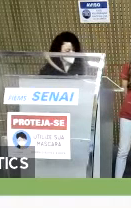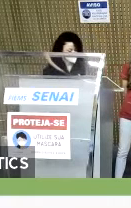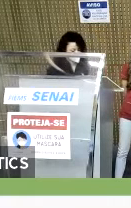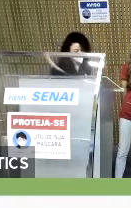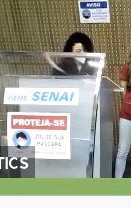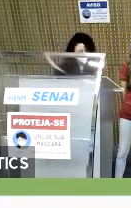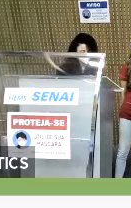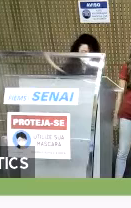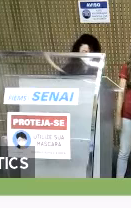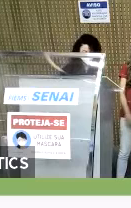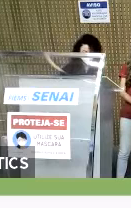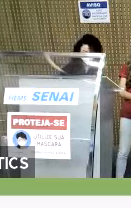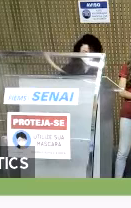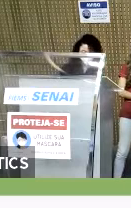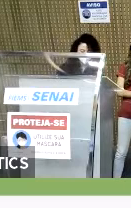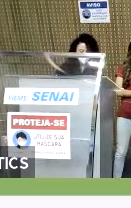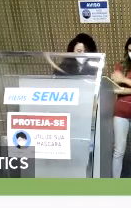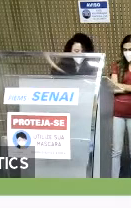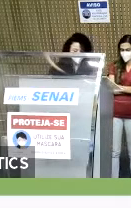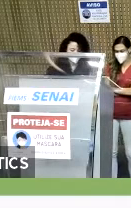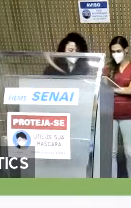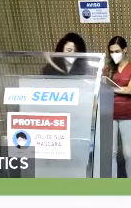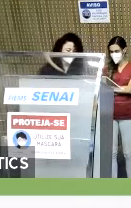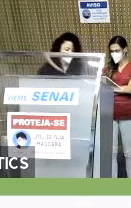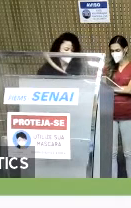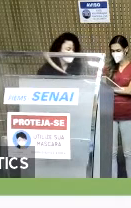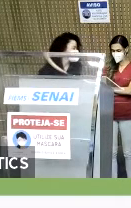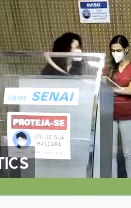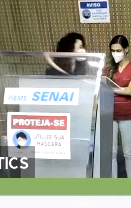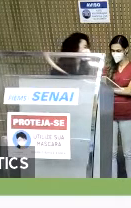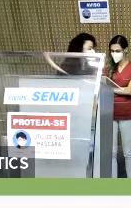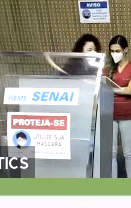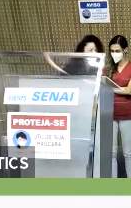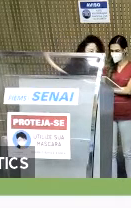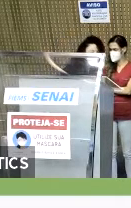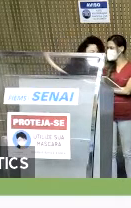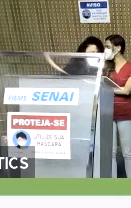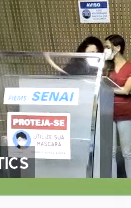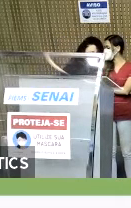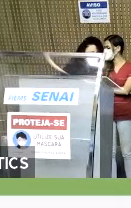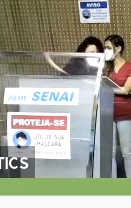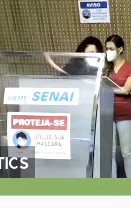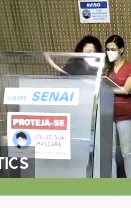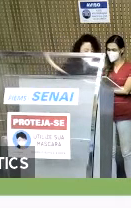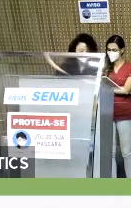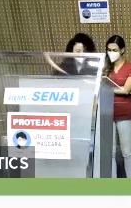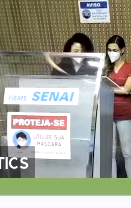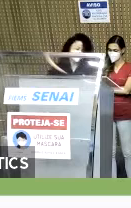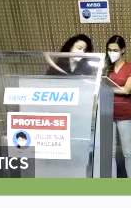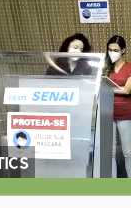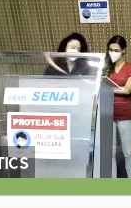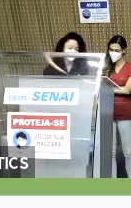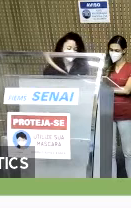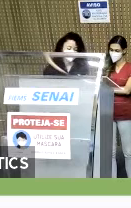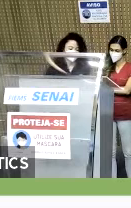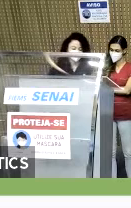Sobre o CISREG. O CISREG, a gente teve bastante solicitação ano passado, mesmo tendo durante a pandemia. Esse ano deu uma diminuída por falta